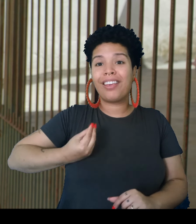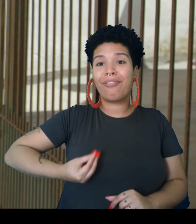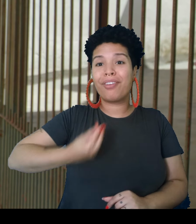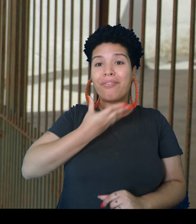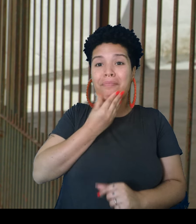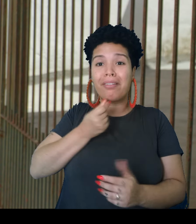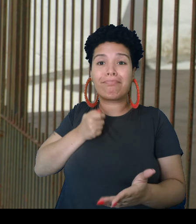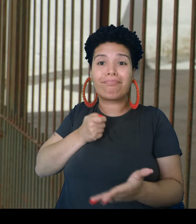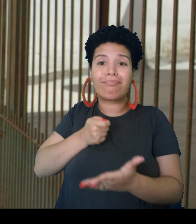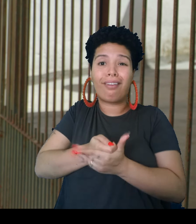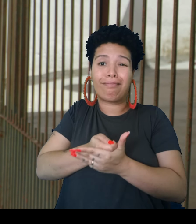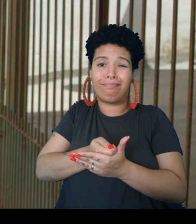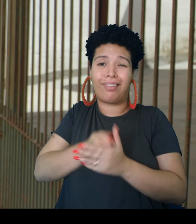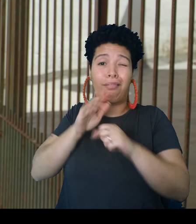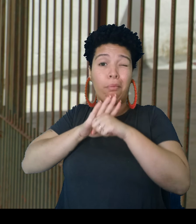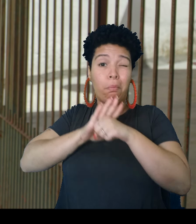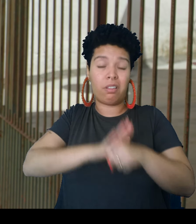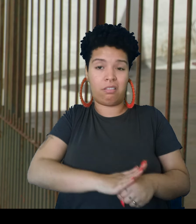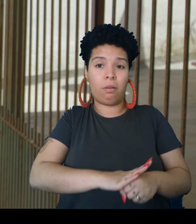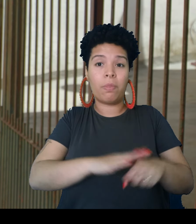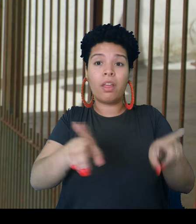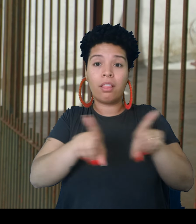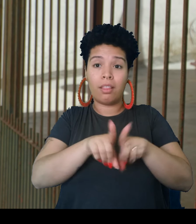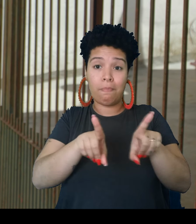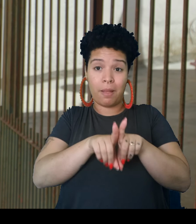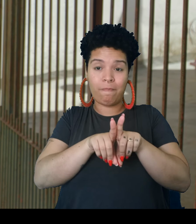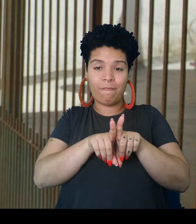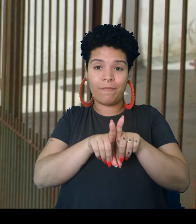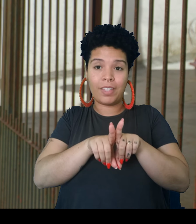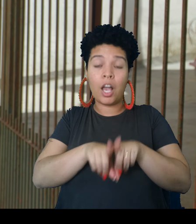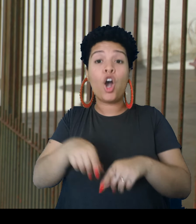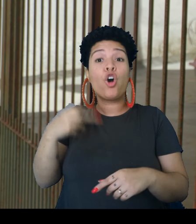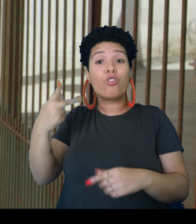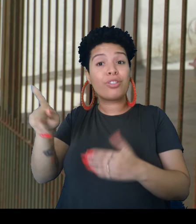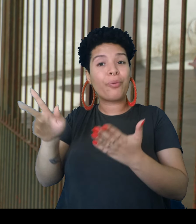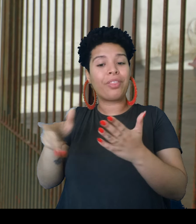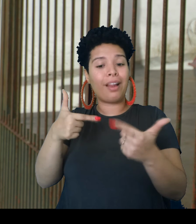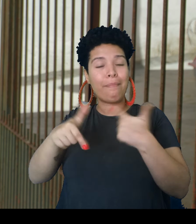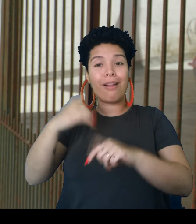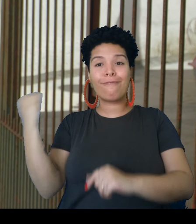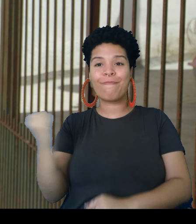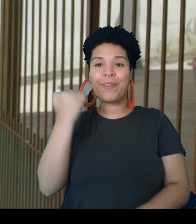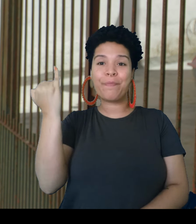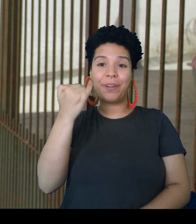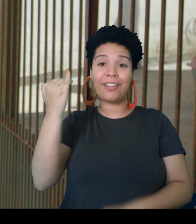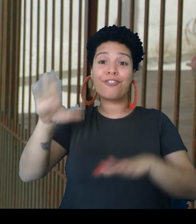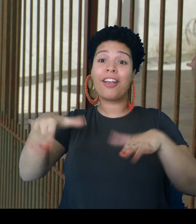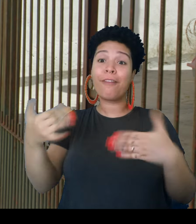tão atacada, mas ao mesmo tempo tão necessária. Leia Simone de Beauvoir.